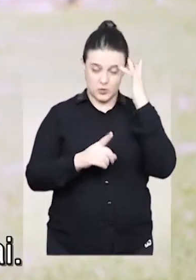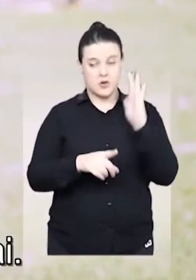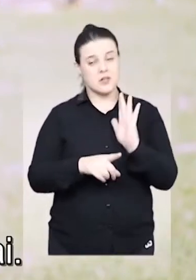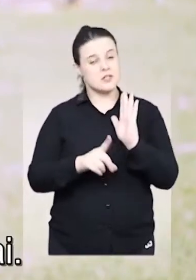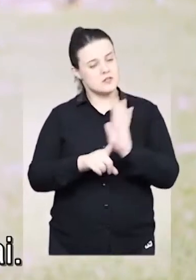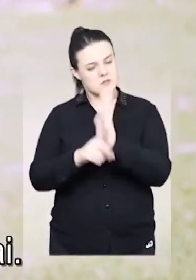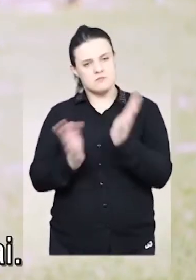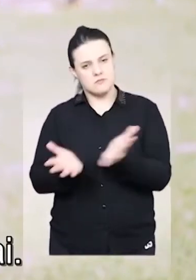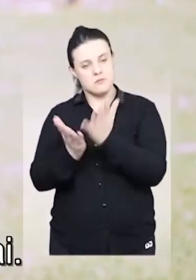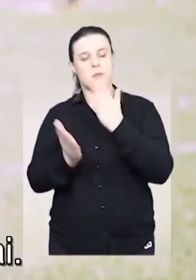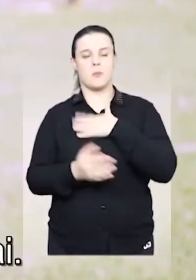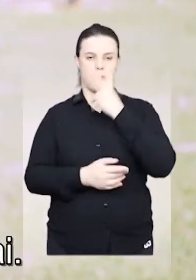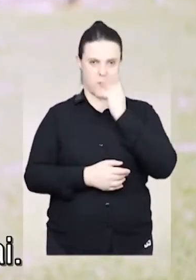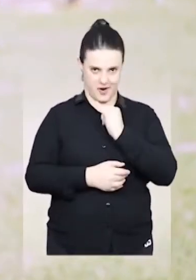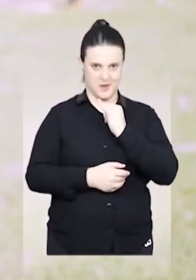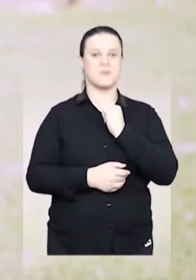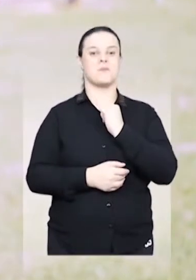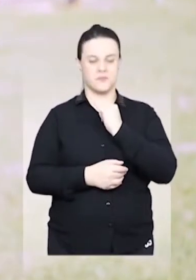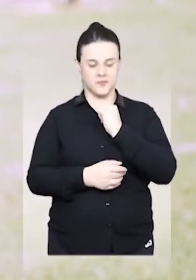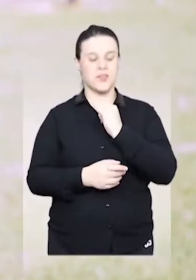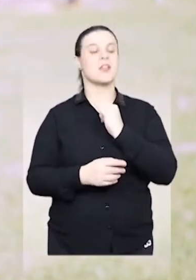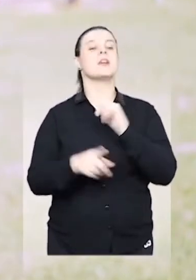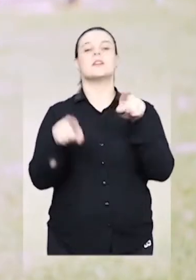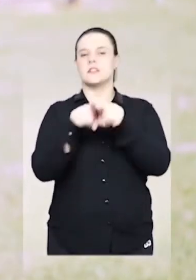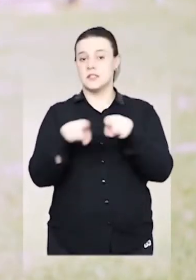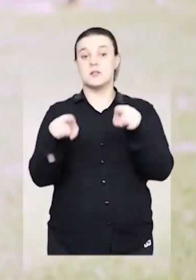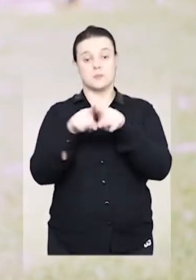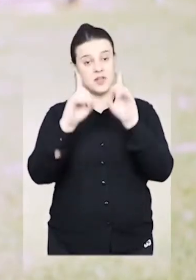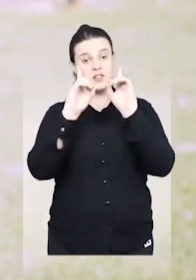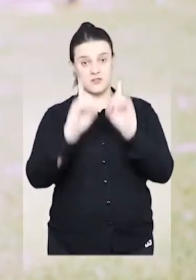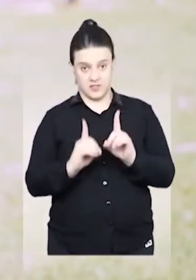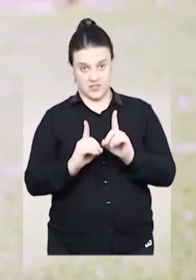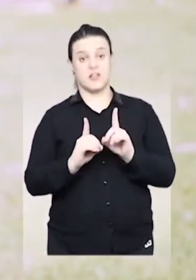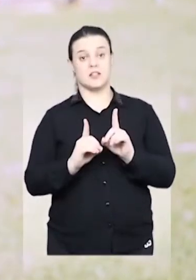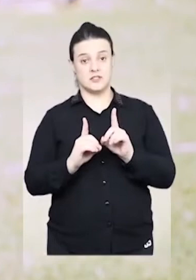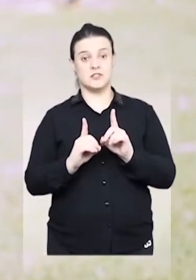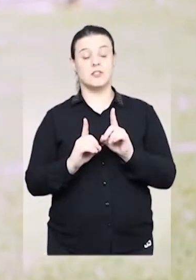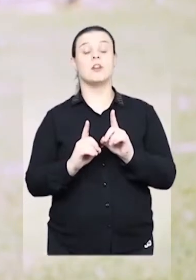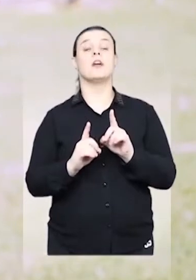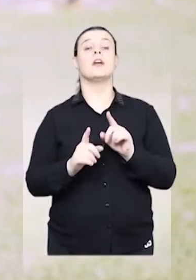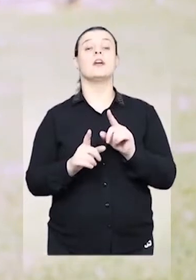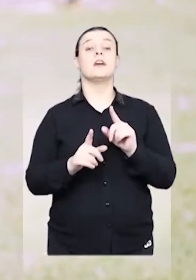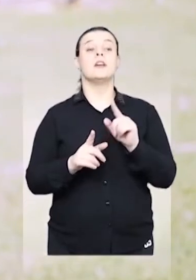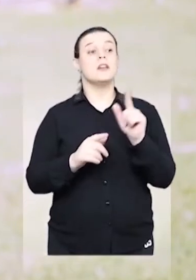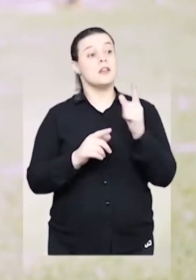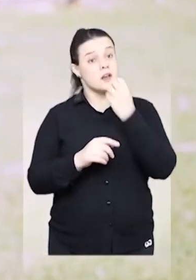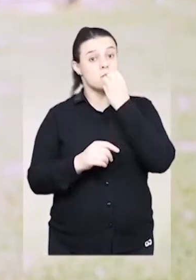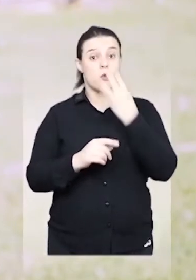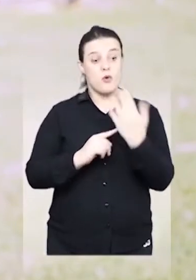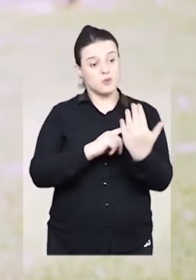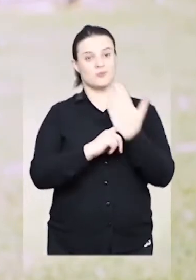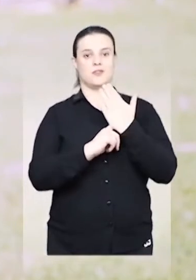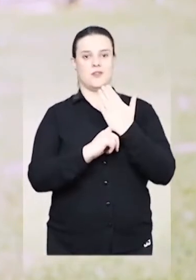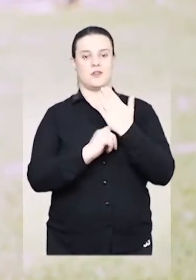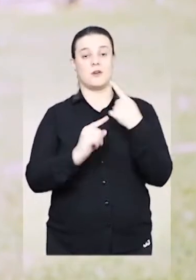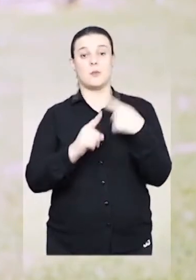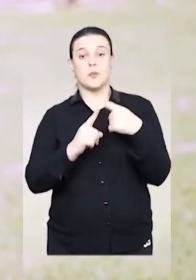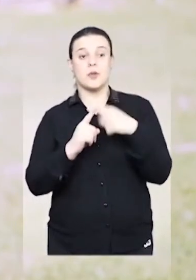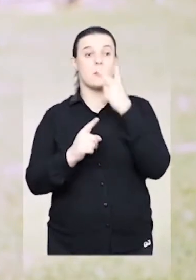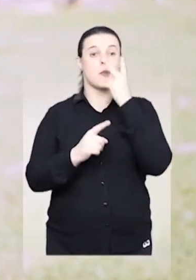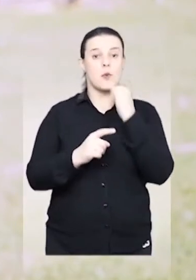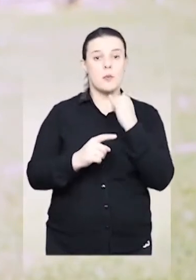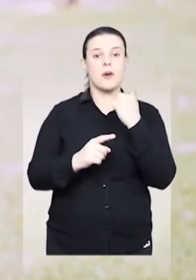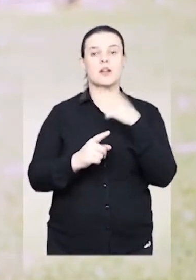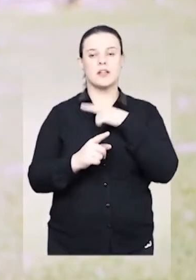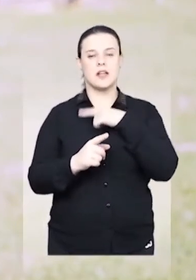pessoas foi meu pai. Meu pai também era deficiente e isso era uma vantagem para mim, porque meu pai